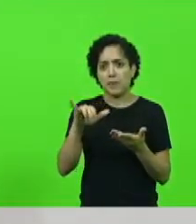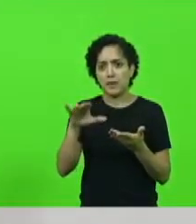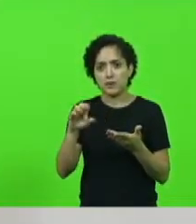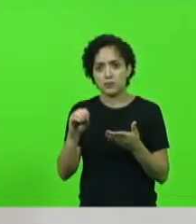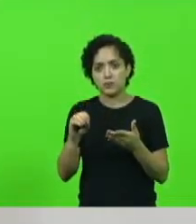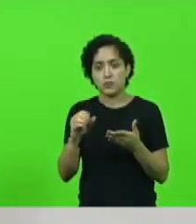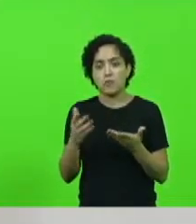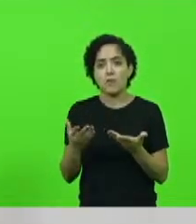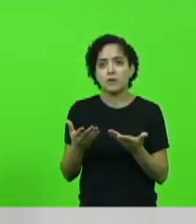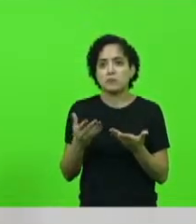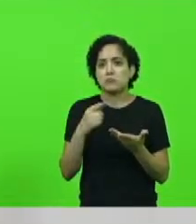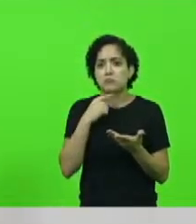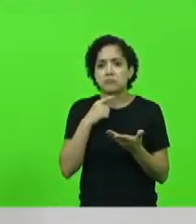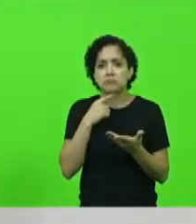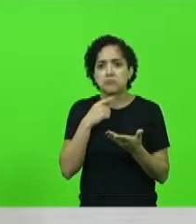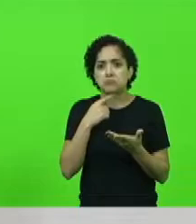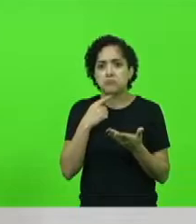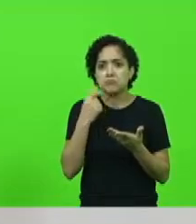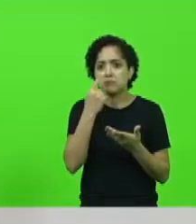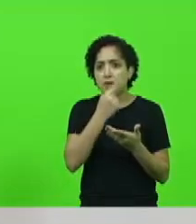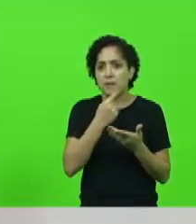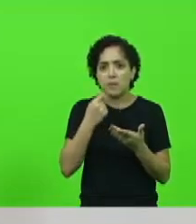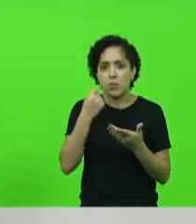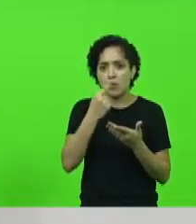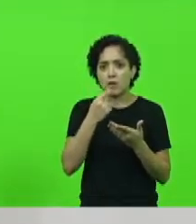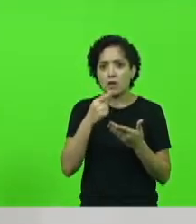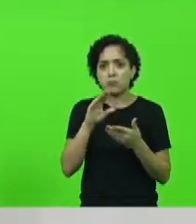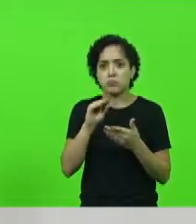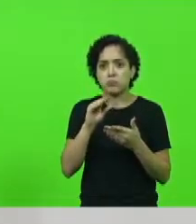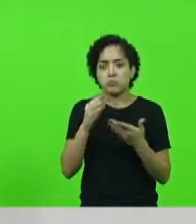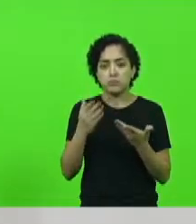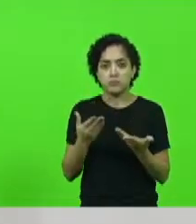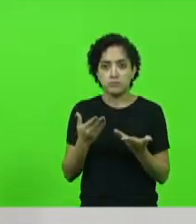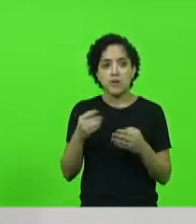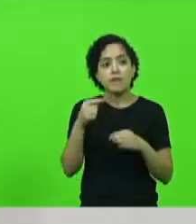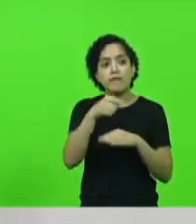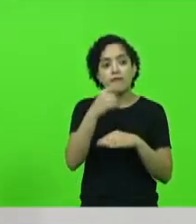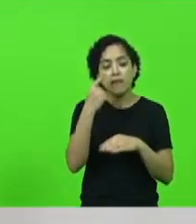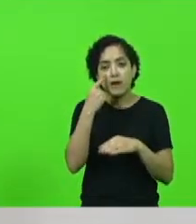Mal consegue mexer o lábio. Vá lá no hospital regional.